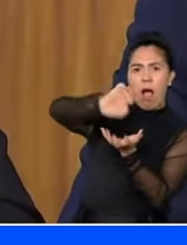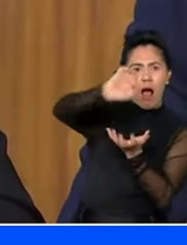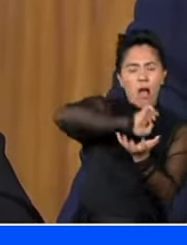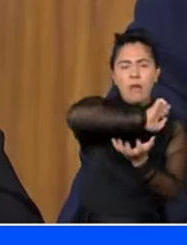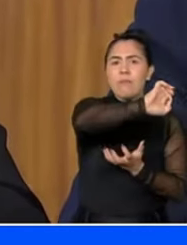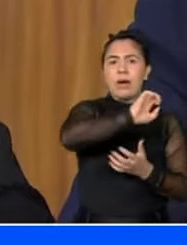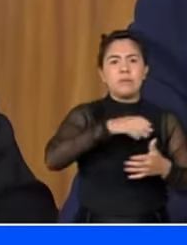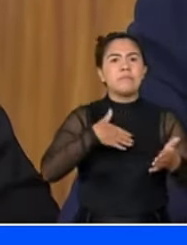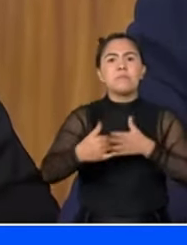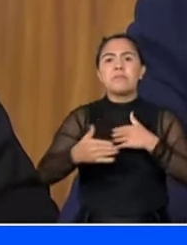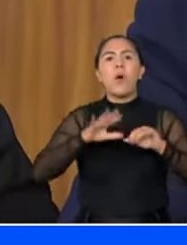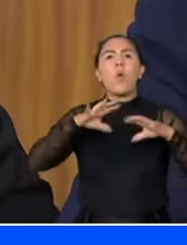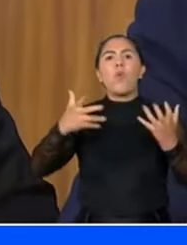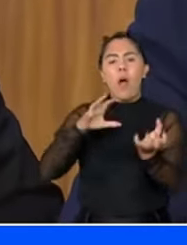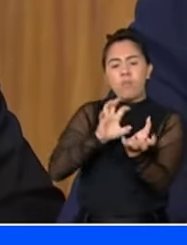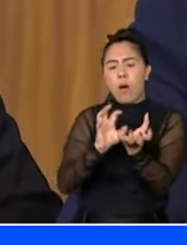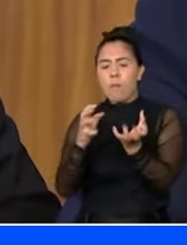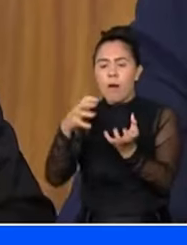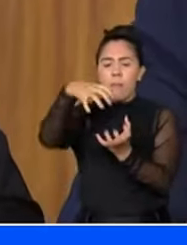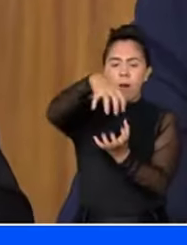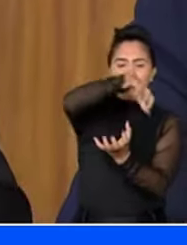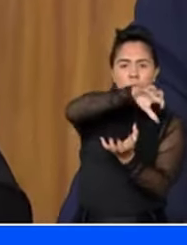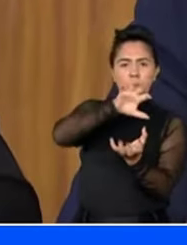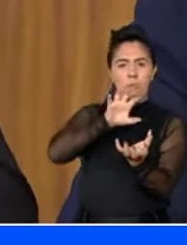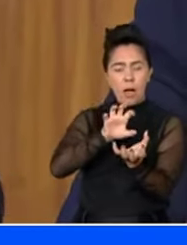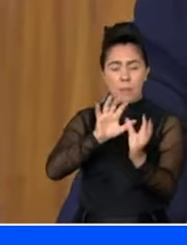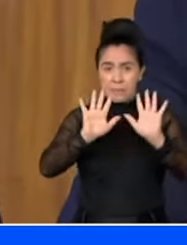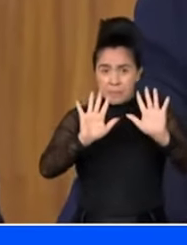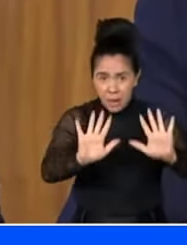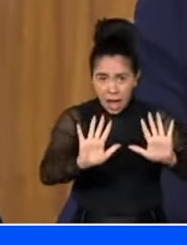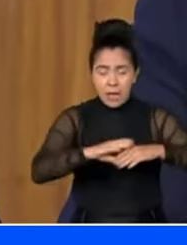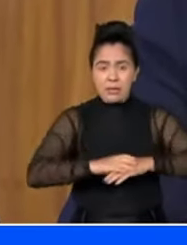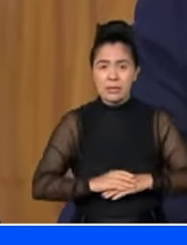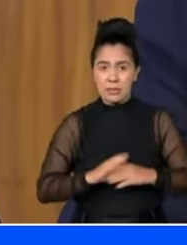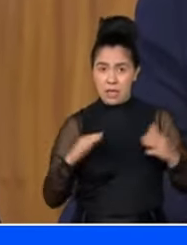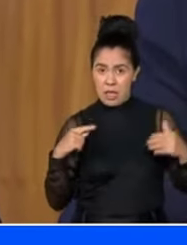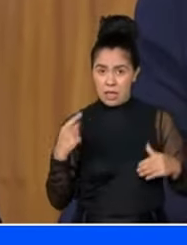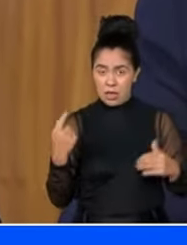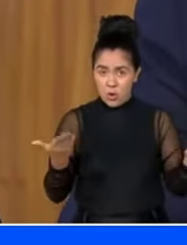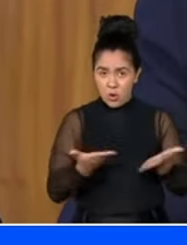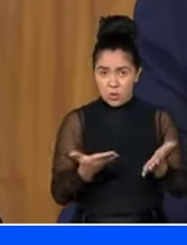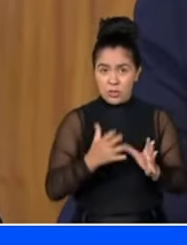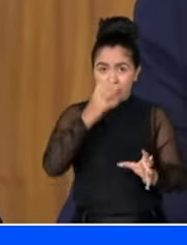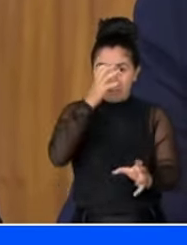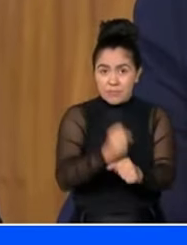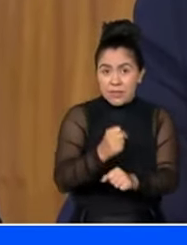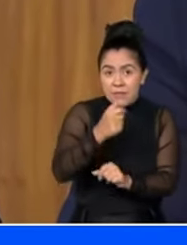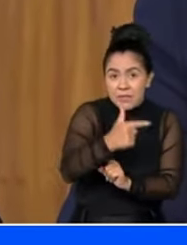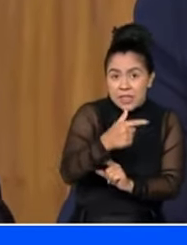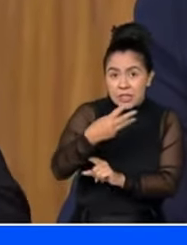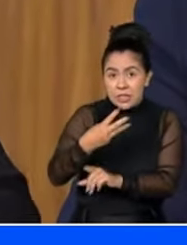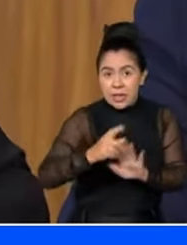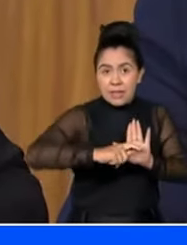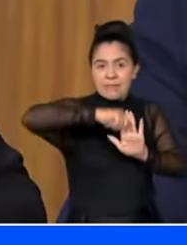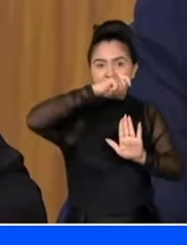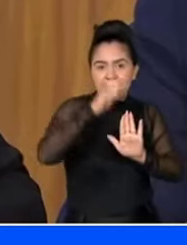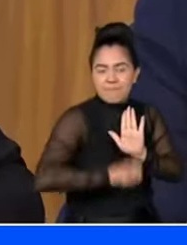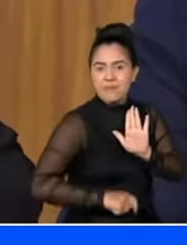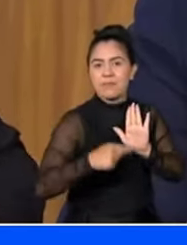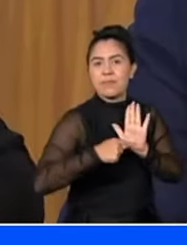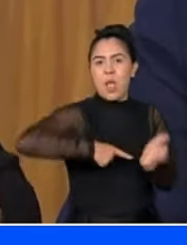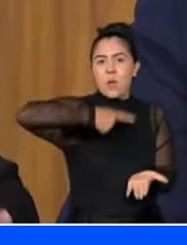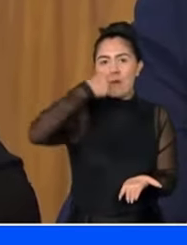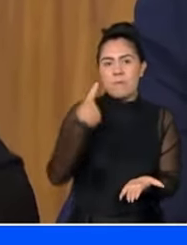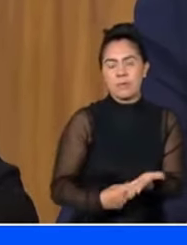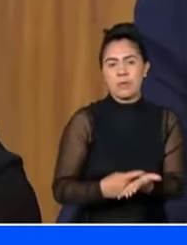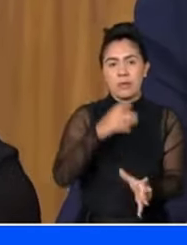qual continente. E aqui, presidente, nós estamos assinando 23 convênios que envolvem